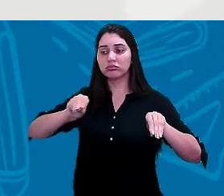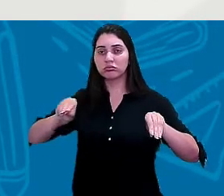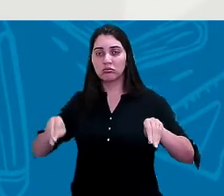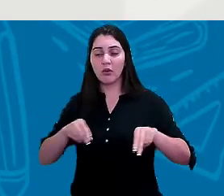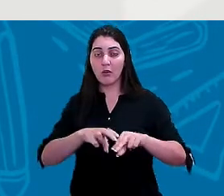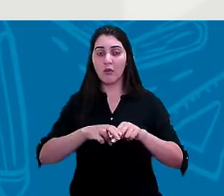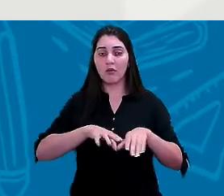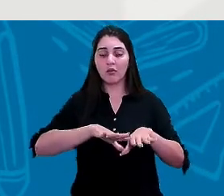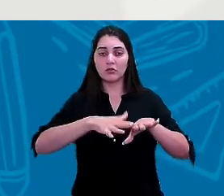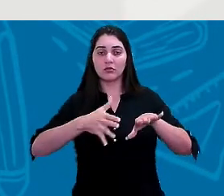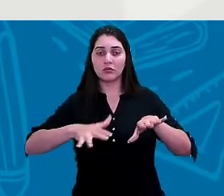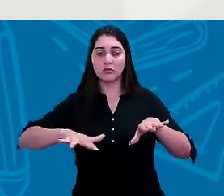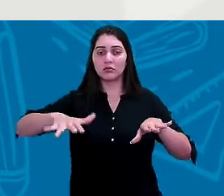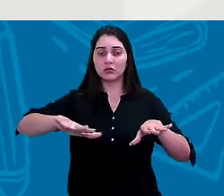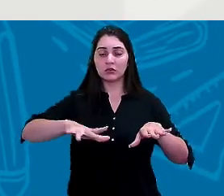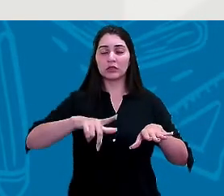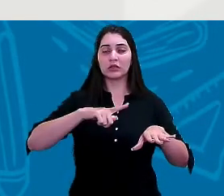Então